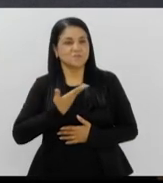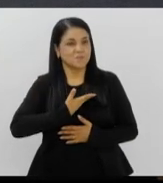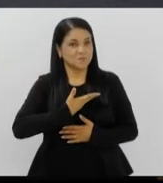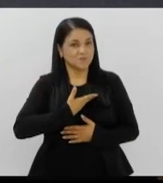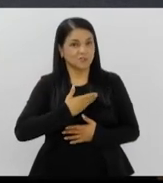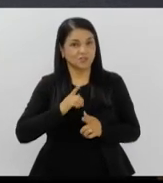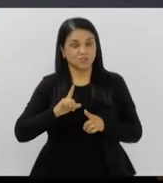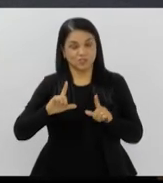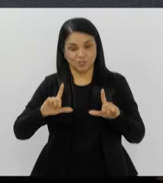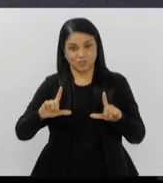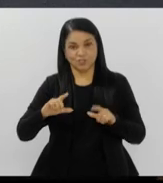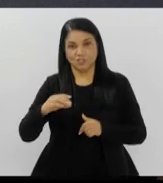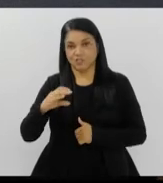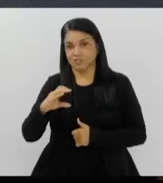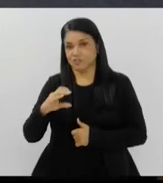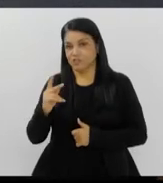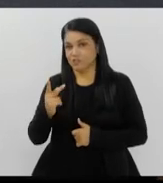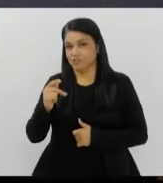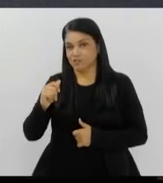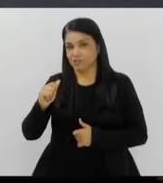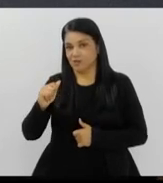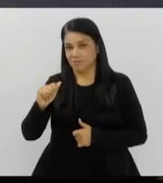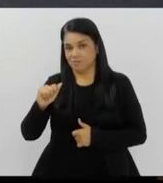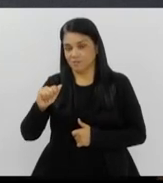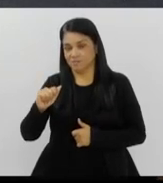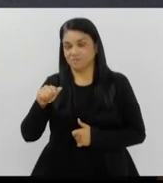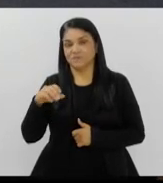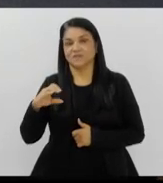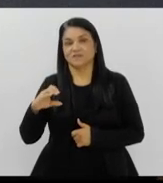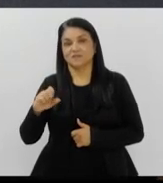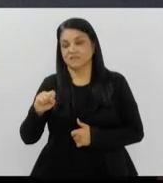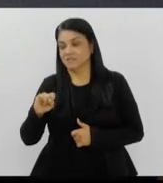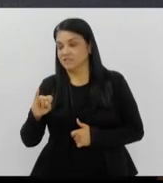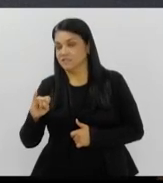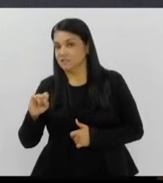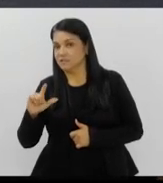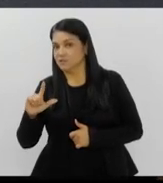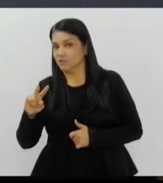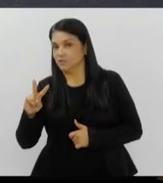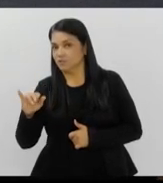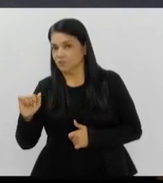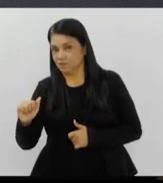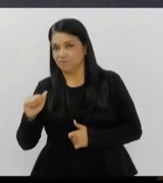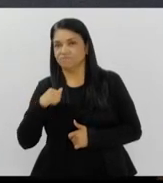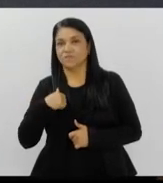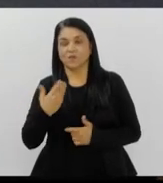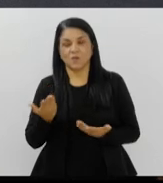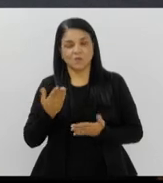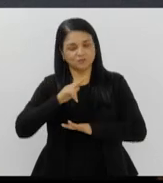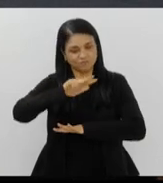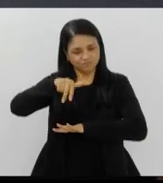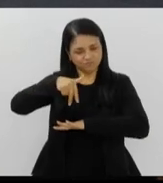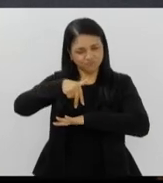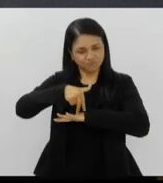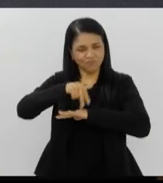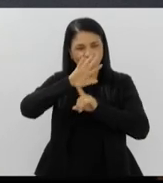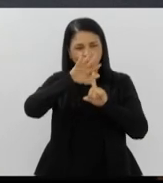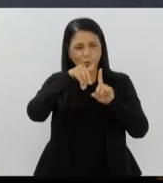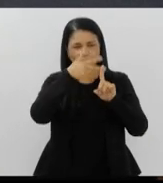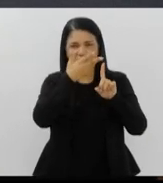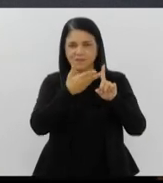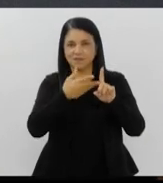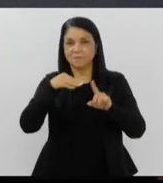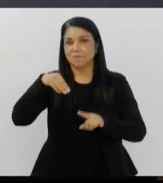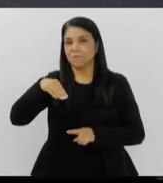Drummond, e me coube hoje a fácil função de homenagear